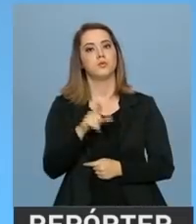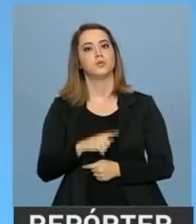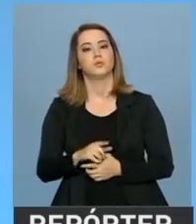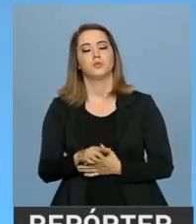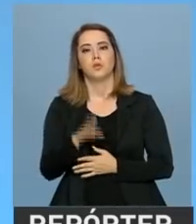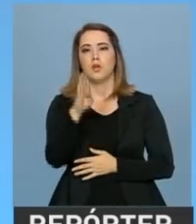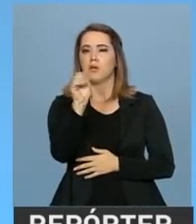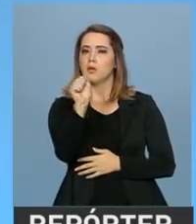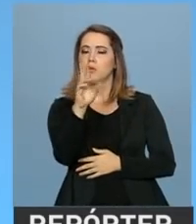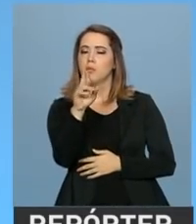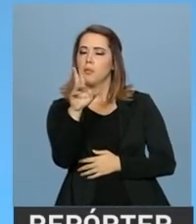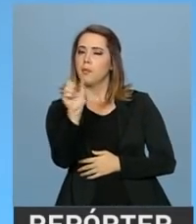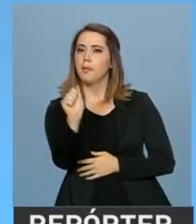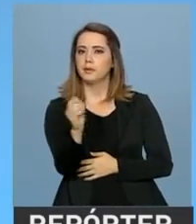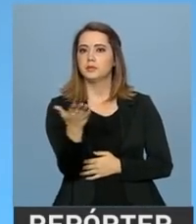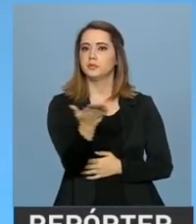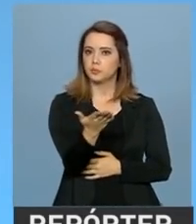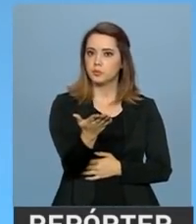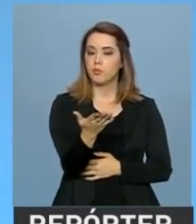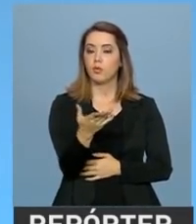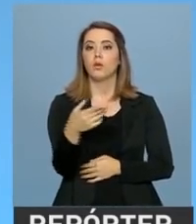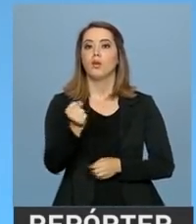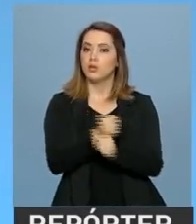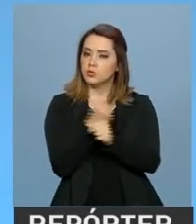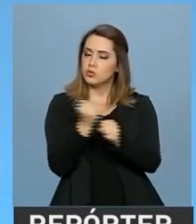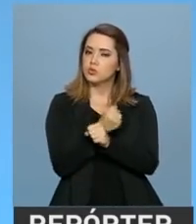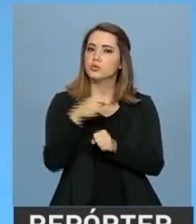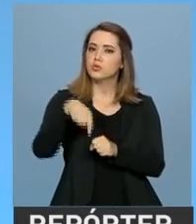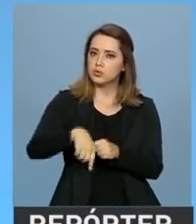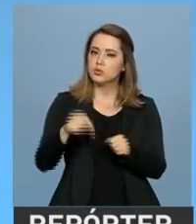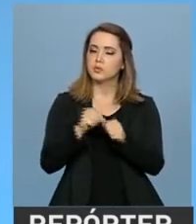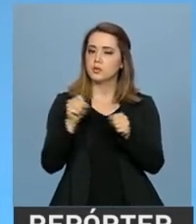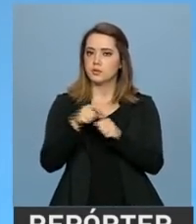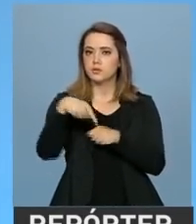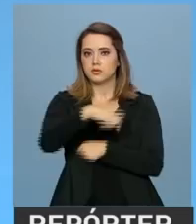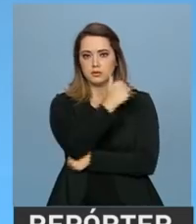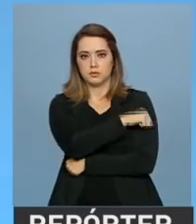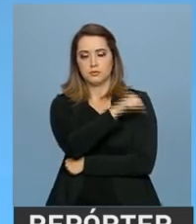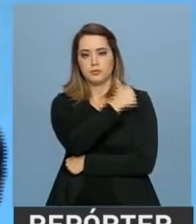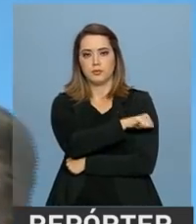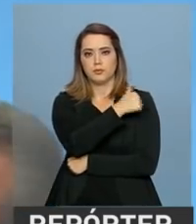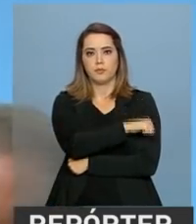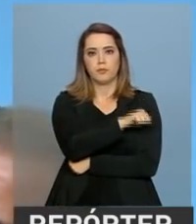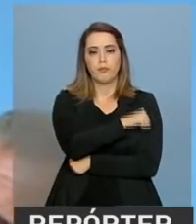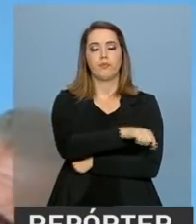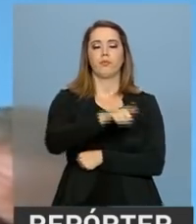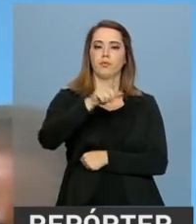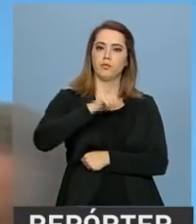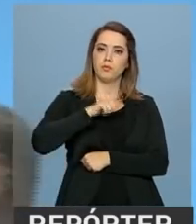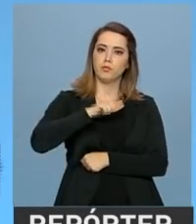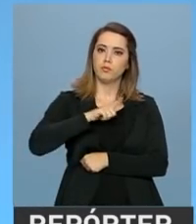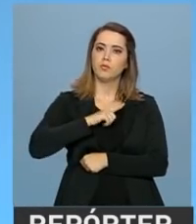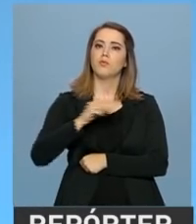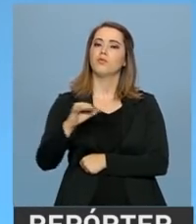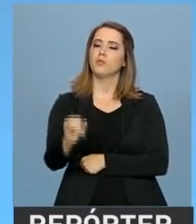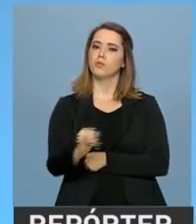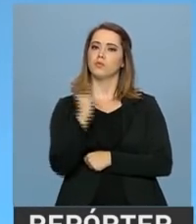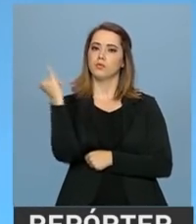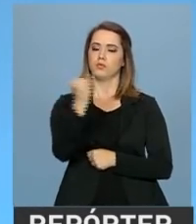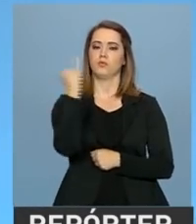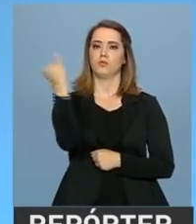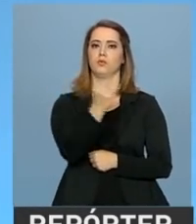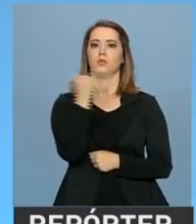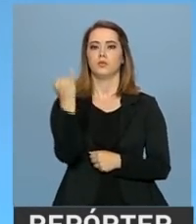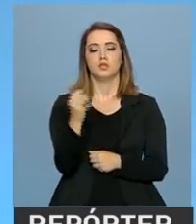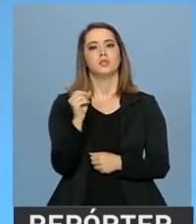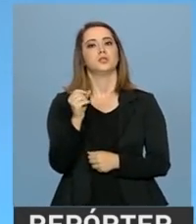Barra. As obras feitas aqui no Rio de Janeiro, elas tiveram não apenas um efeito de abrigar os atletas olímpicos,